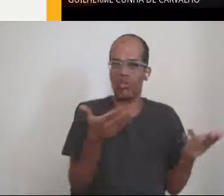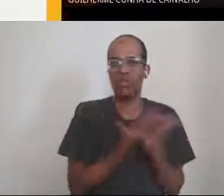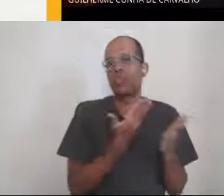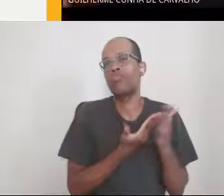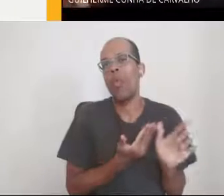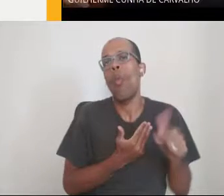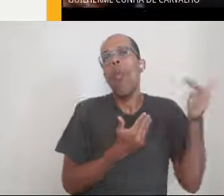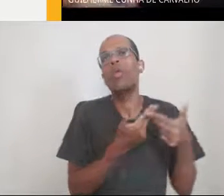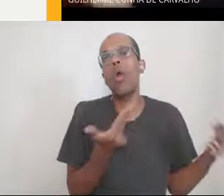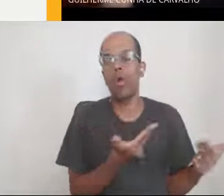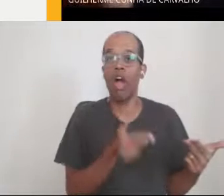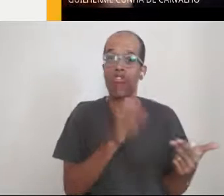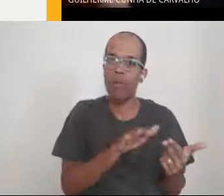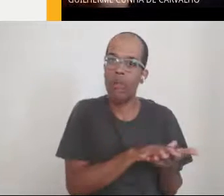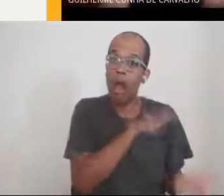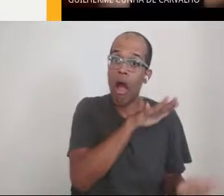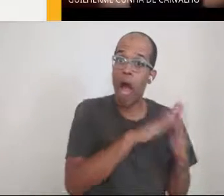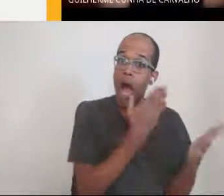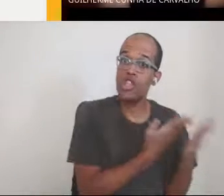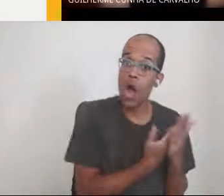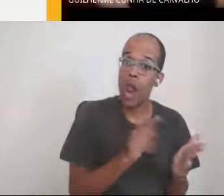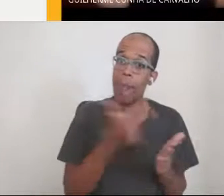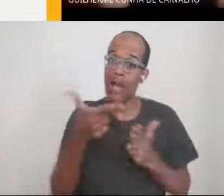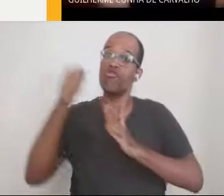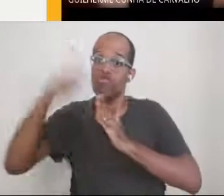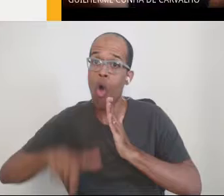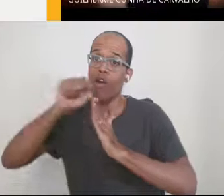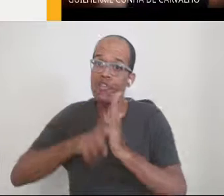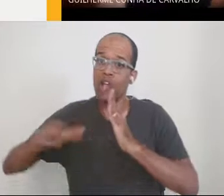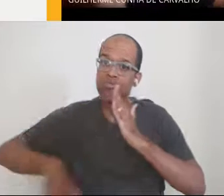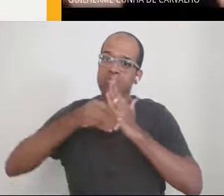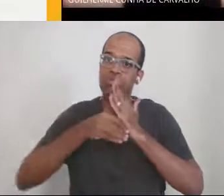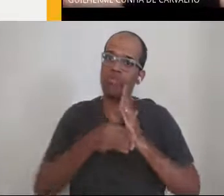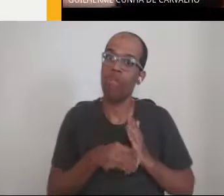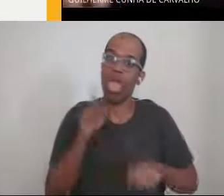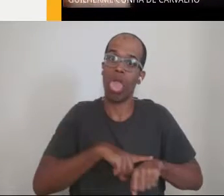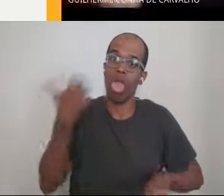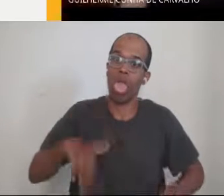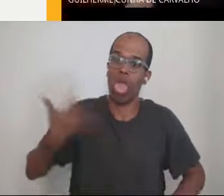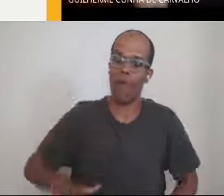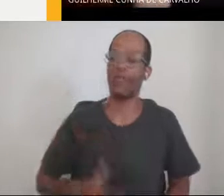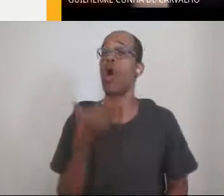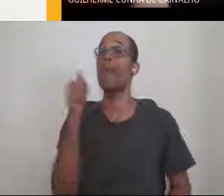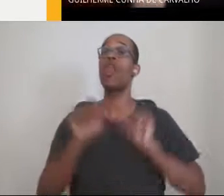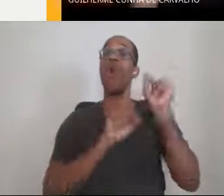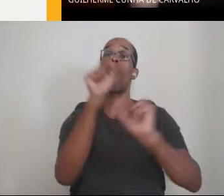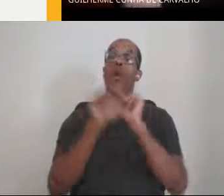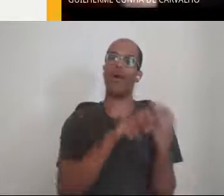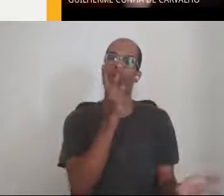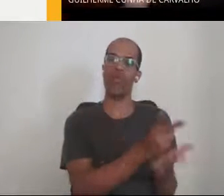outra coisa. Ele já vai acumular, então, a escola, mais essa outra atividade dele. Então, o que era o melhor? Manter